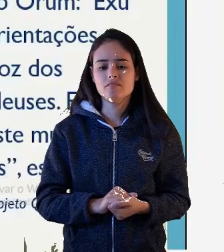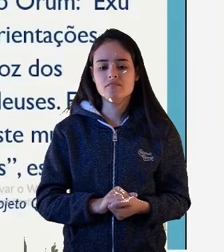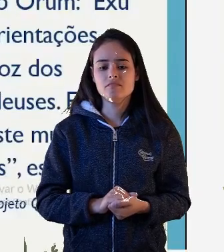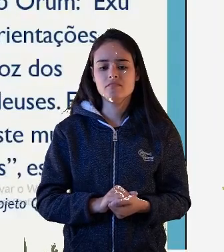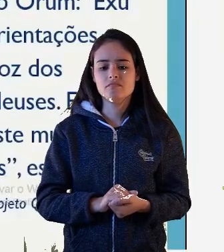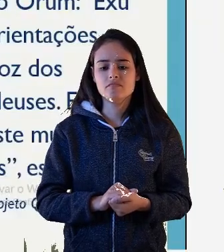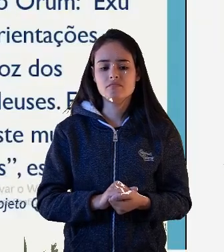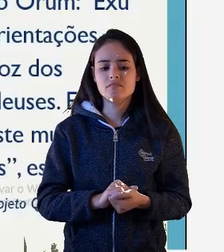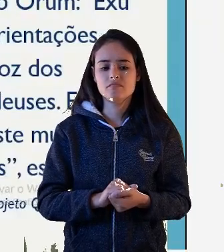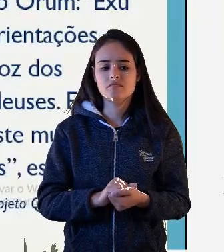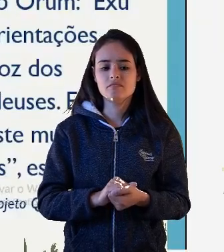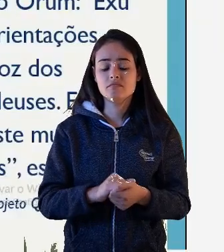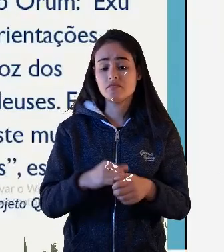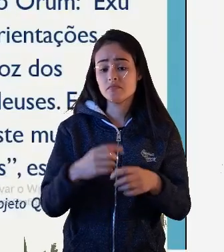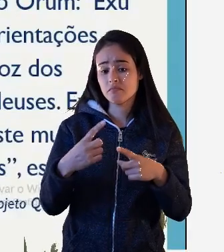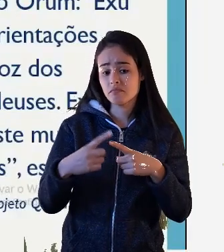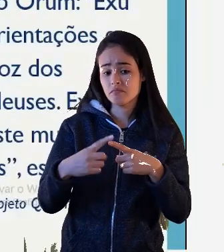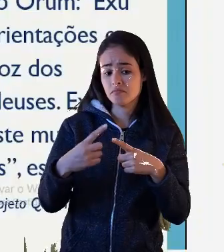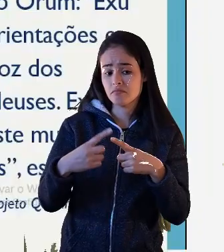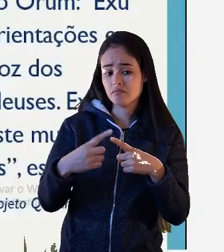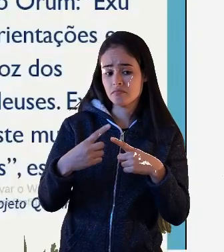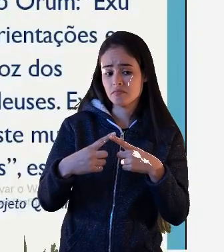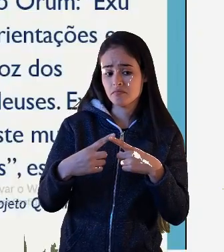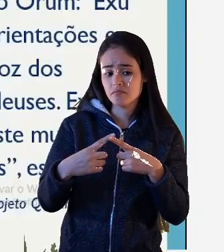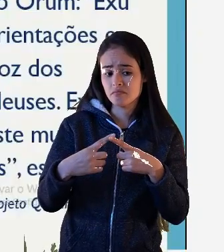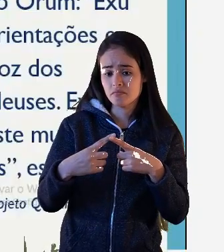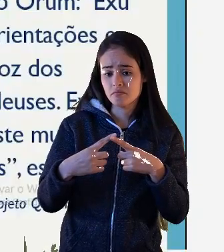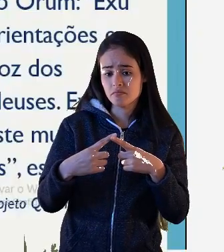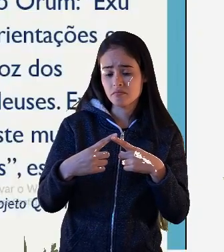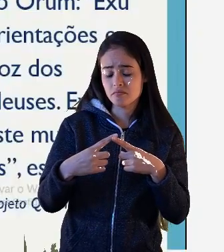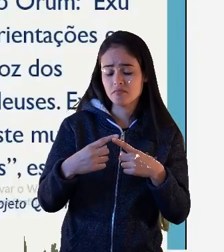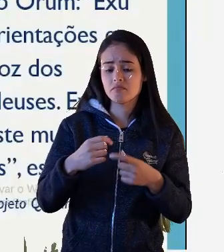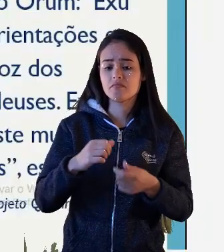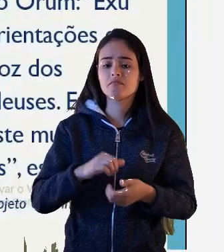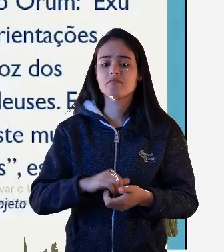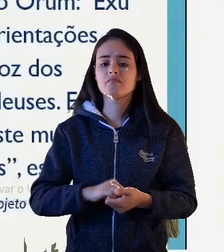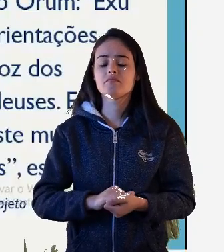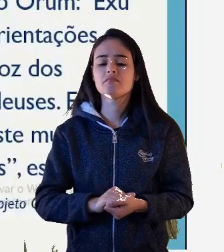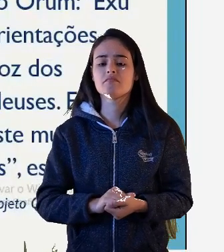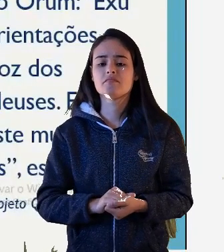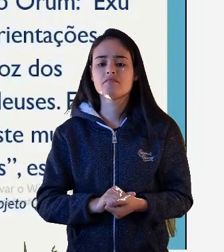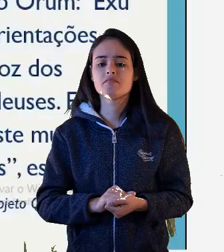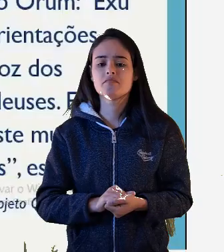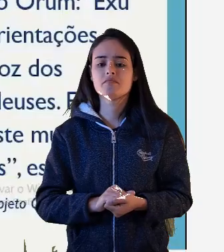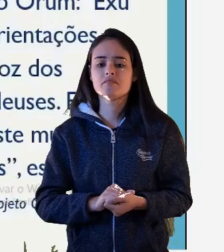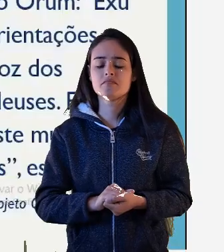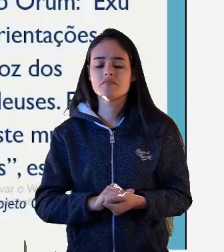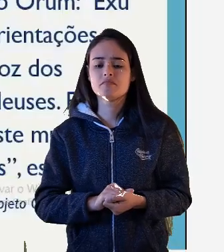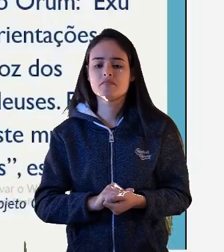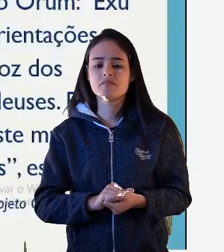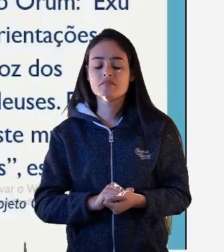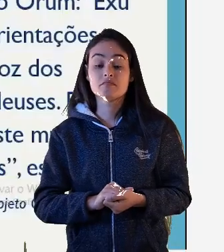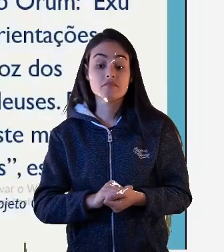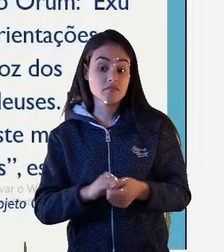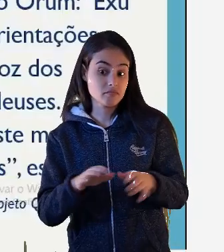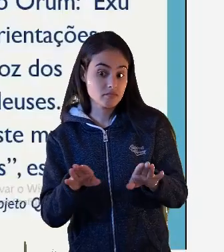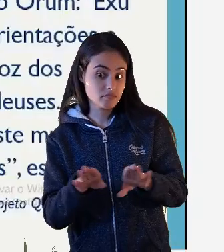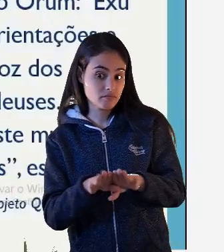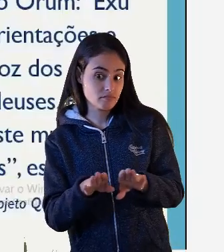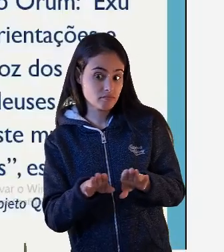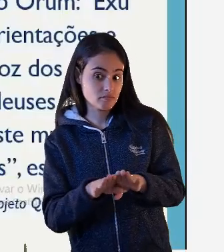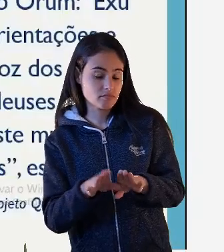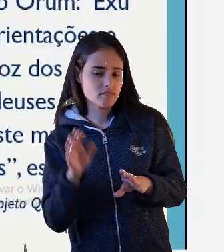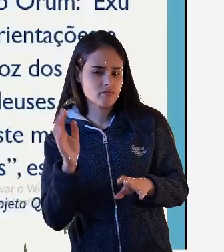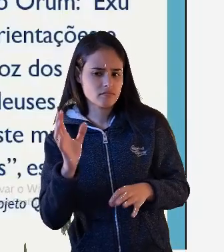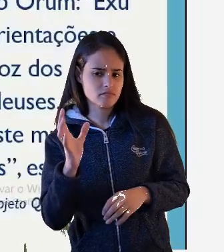vida. Quem não conhece, fica também outra dica, né, um músico preto, né, um músico negro, E ele fez um show no fim de semana